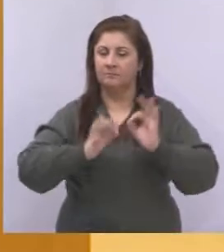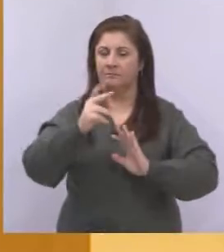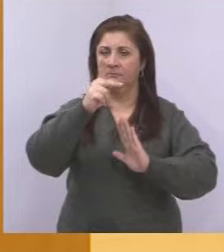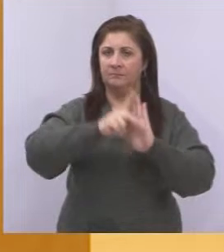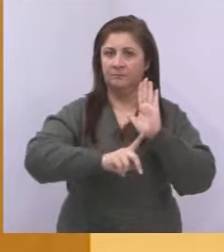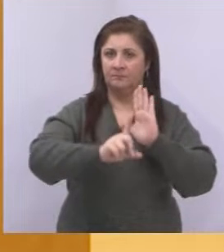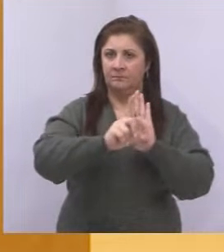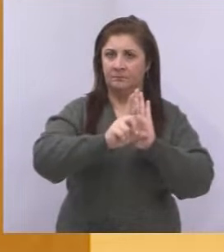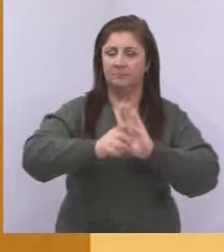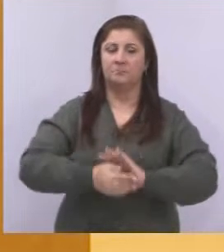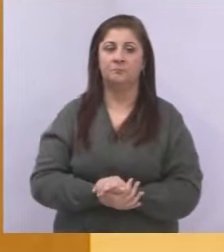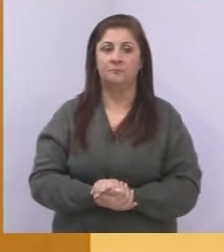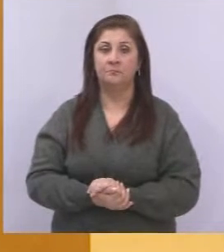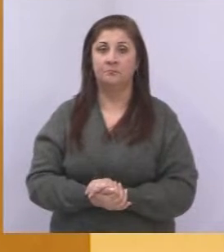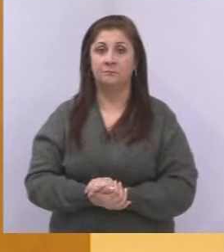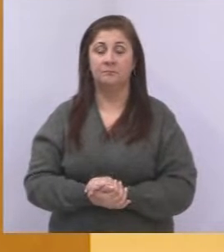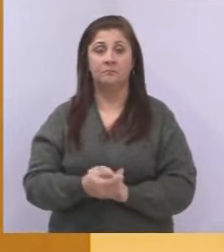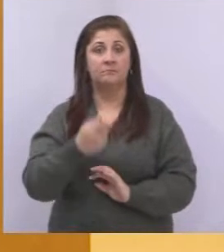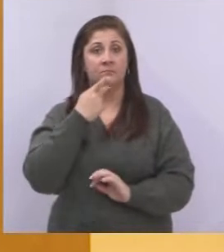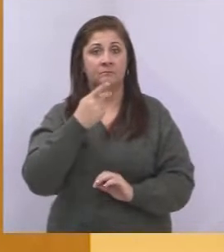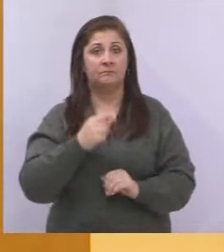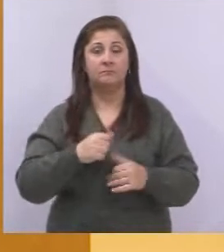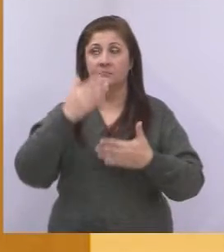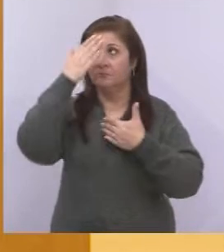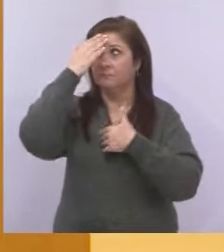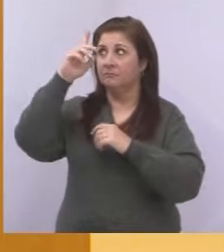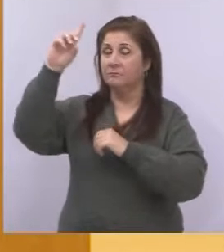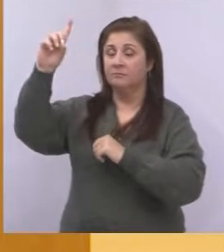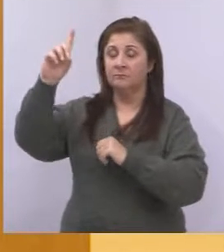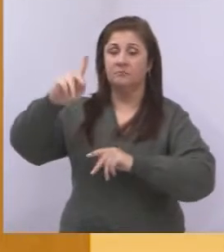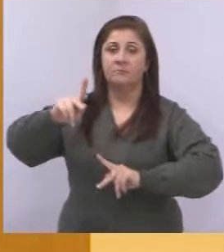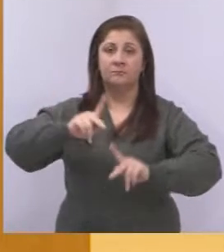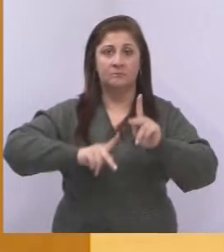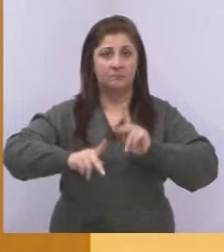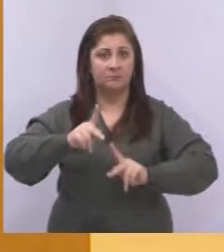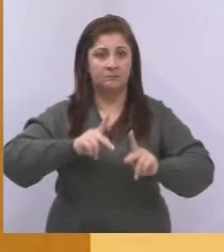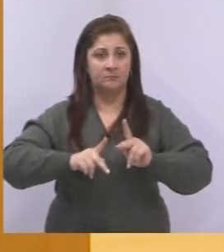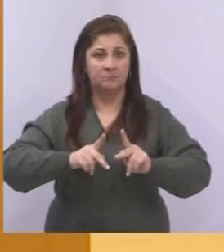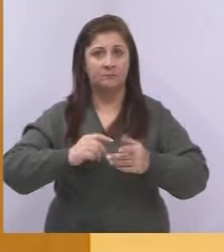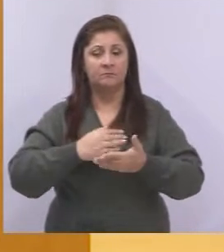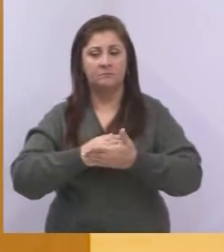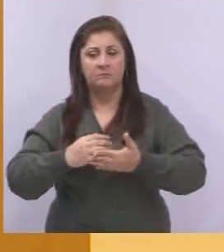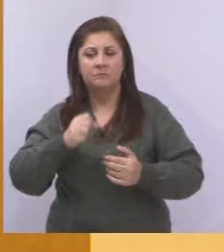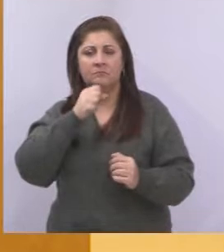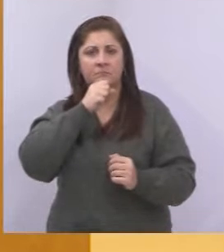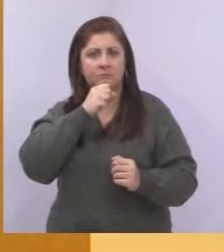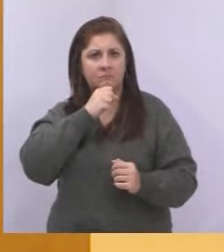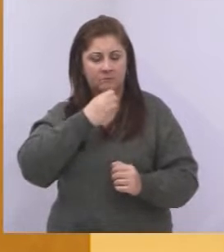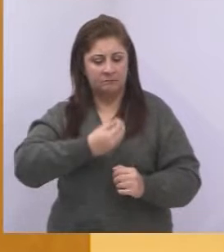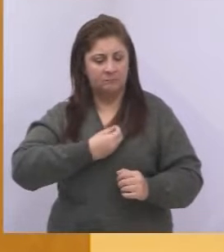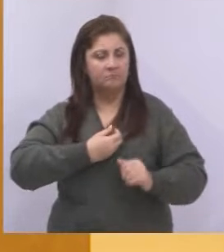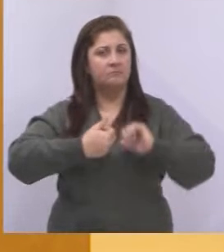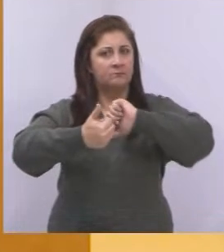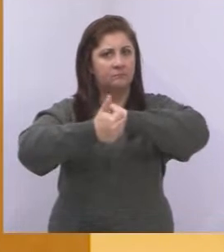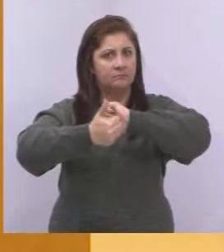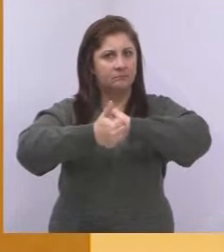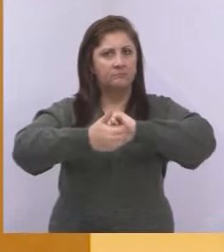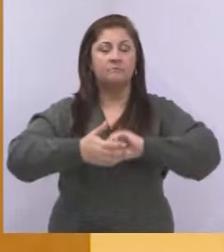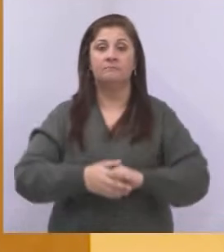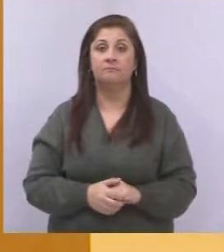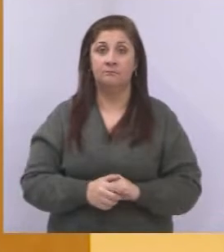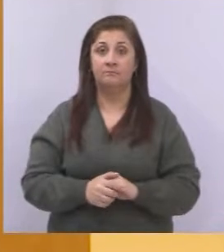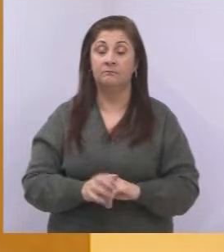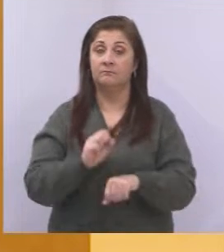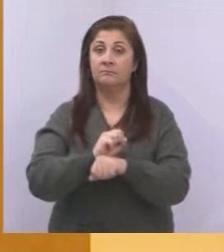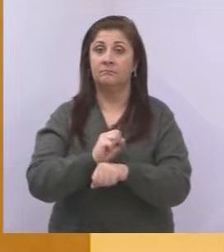do projeto e dizer que, graças a Deus, a população está envelhecendo com mais qualidade de vida, que a